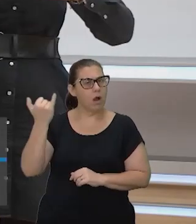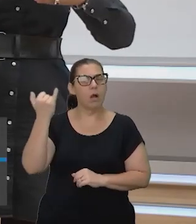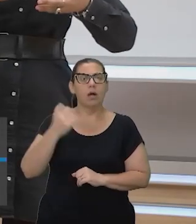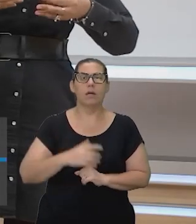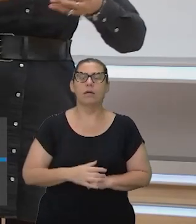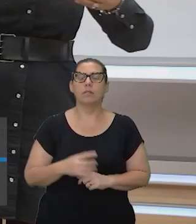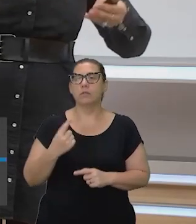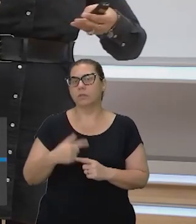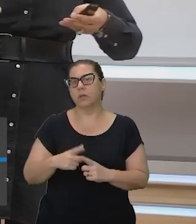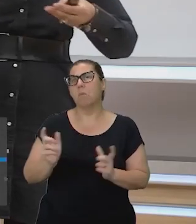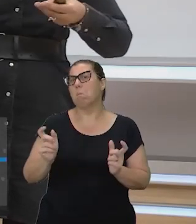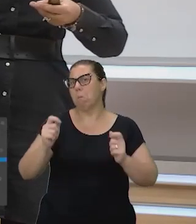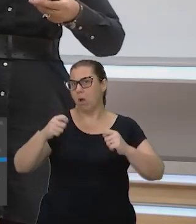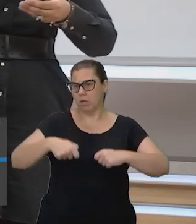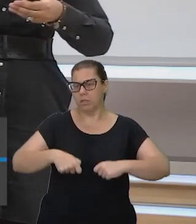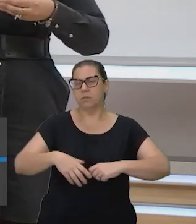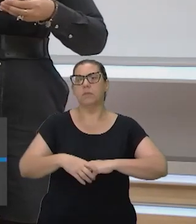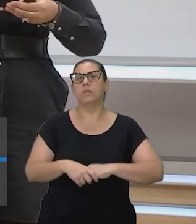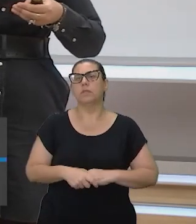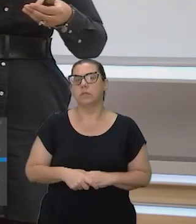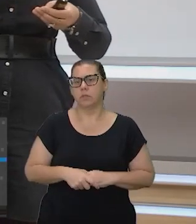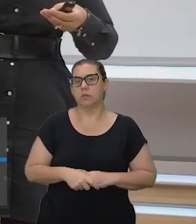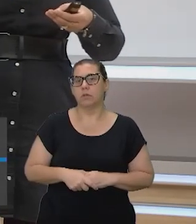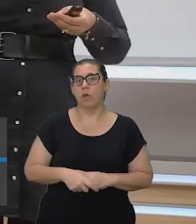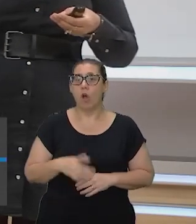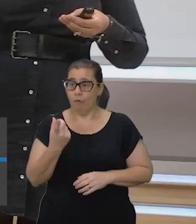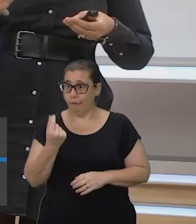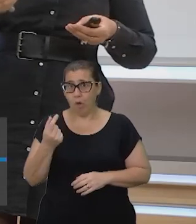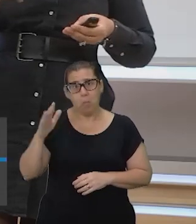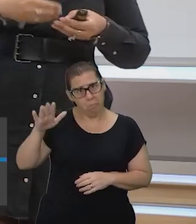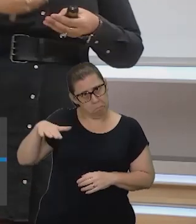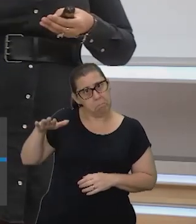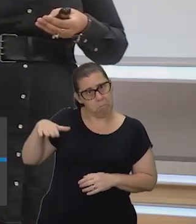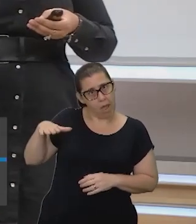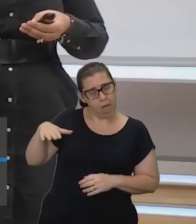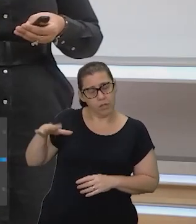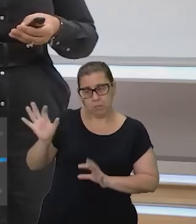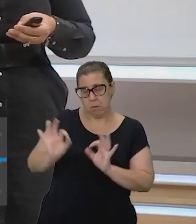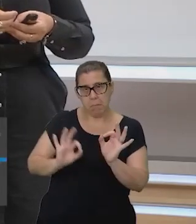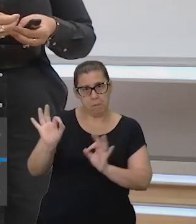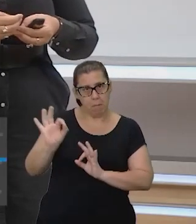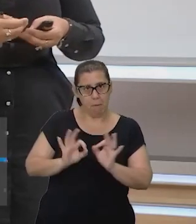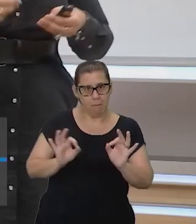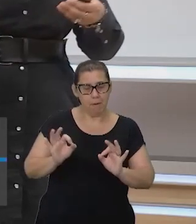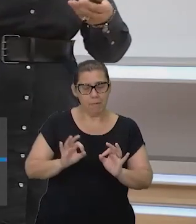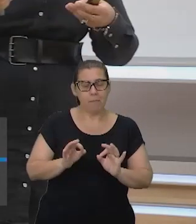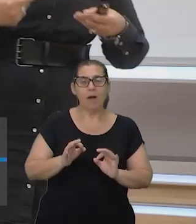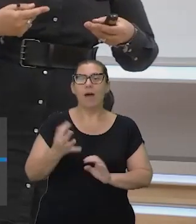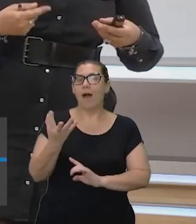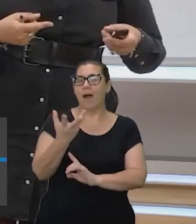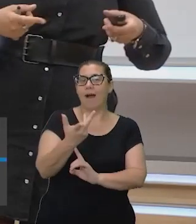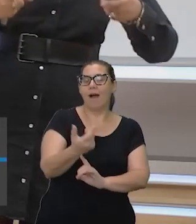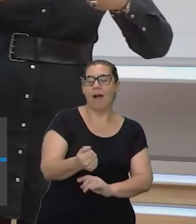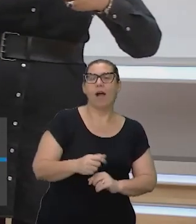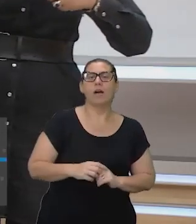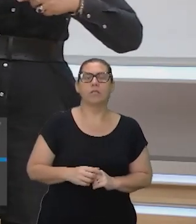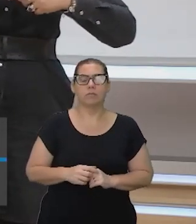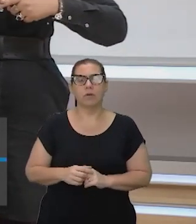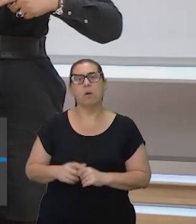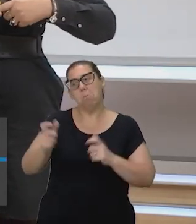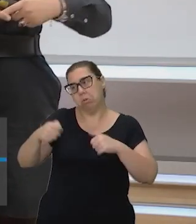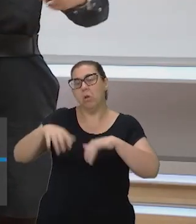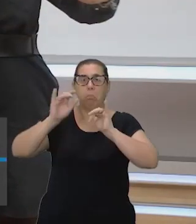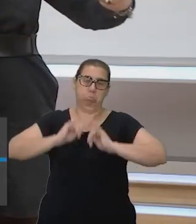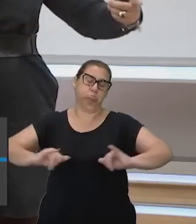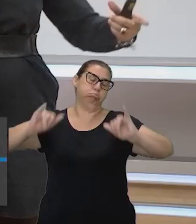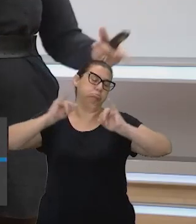Porque possibilitou, né, barateou o custo de produção de obras artísticas, possibilitou uma